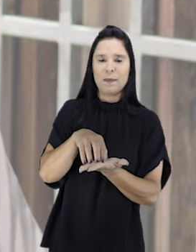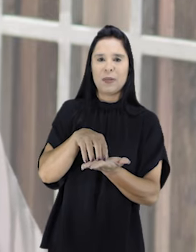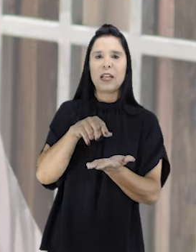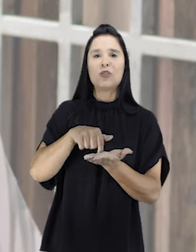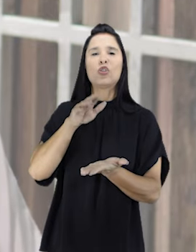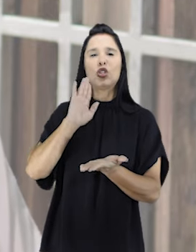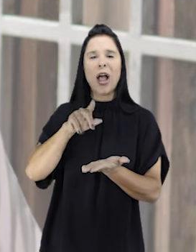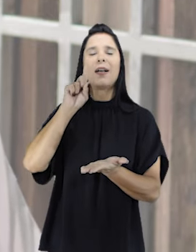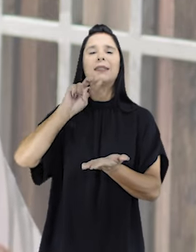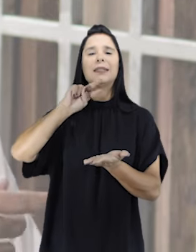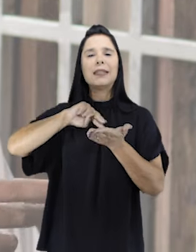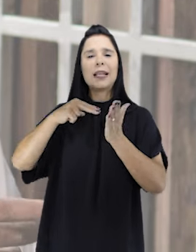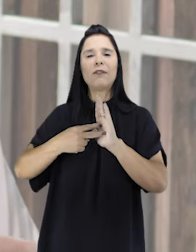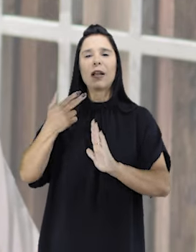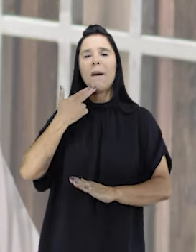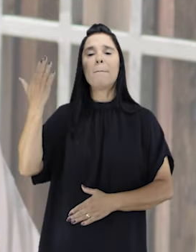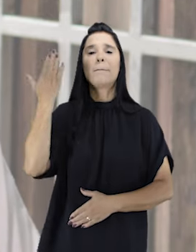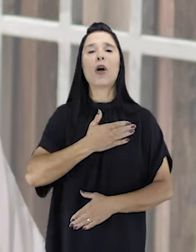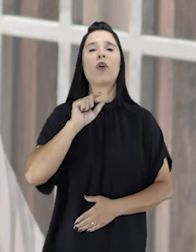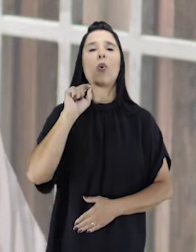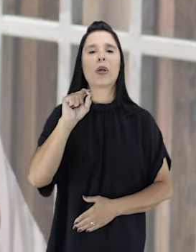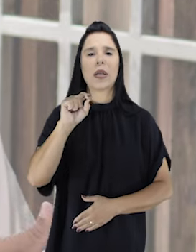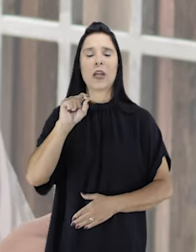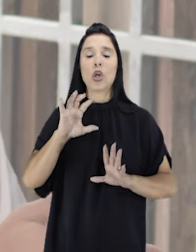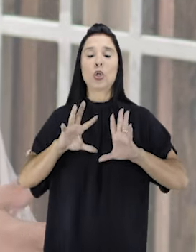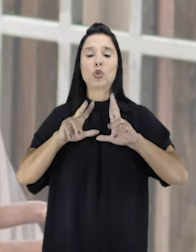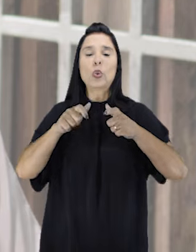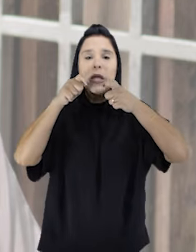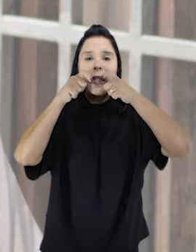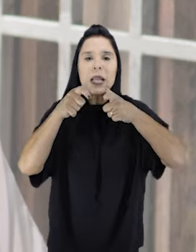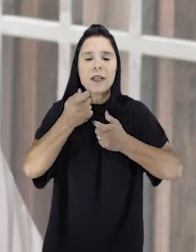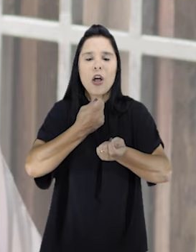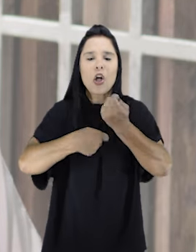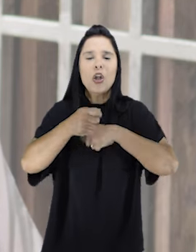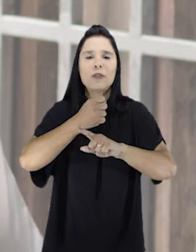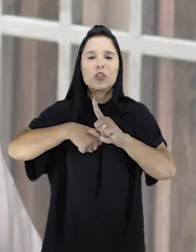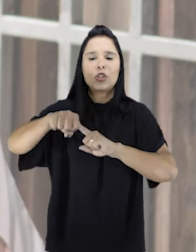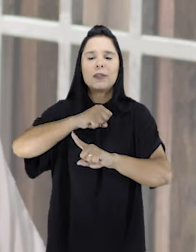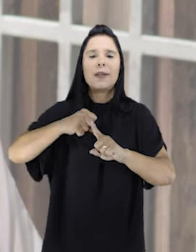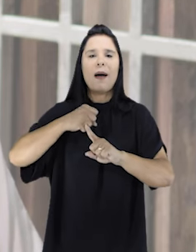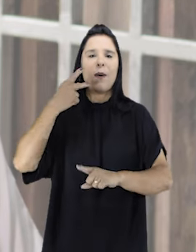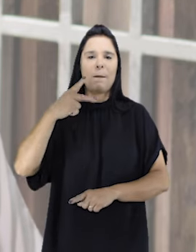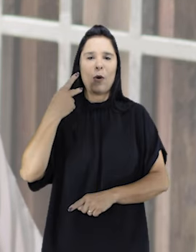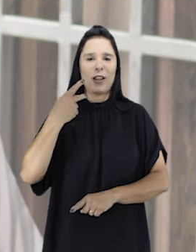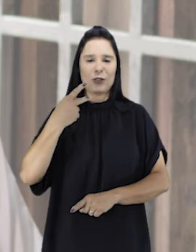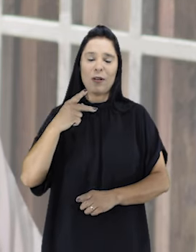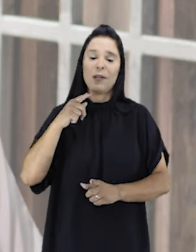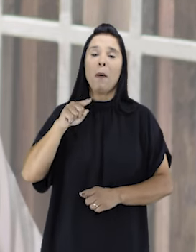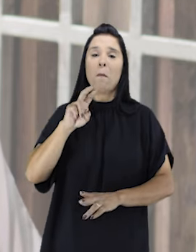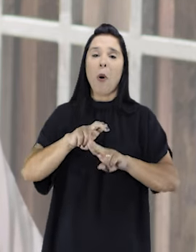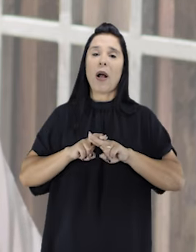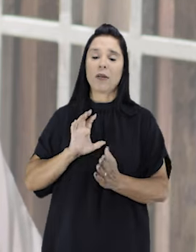estação, isso já é, de fato, uma comprovação de todo o interesse econômico, social e político